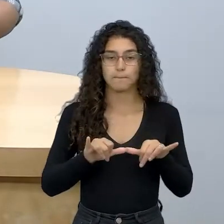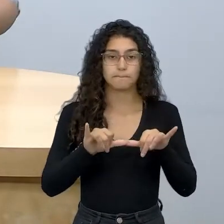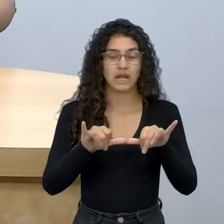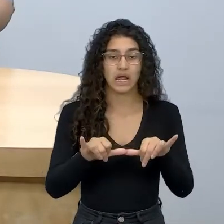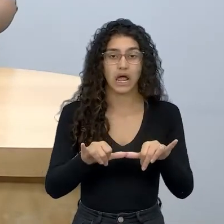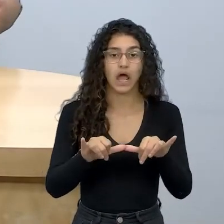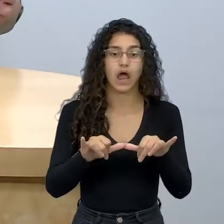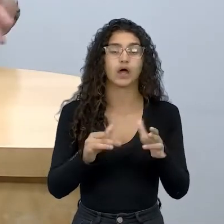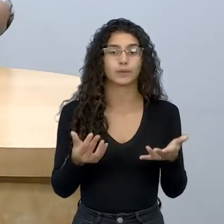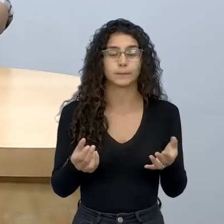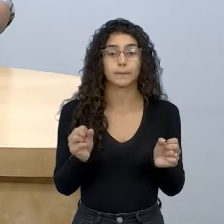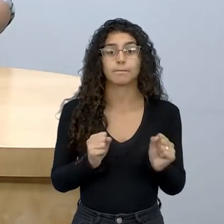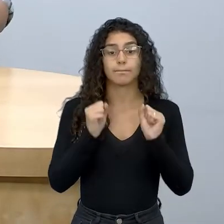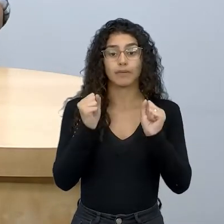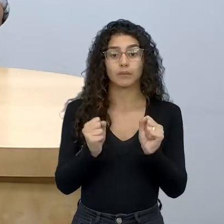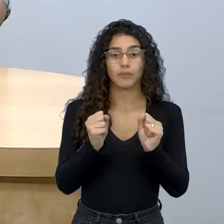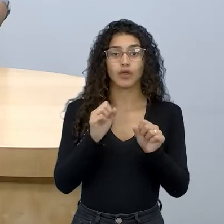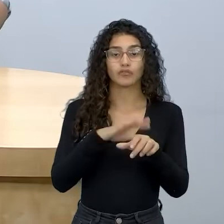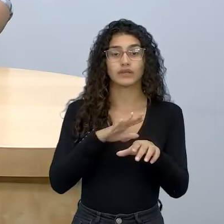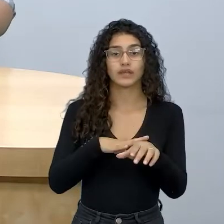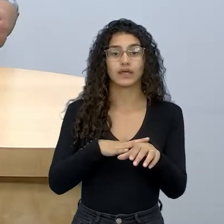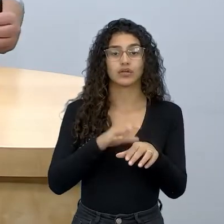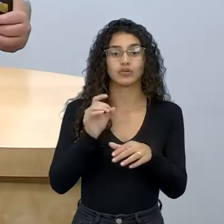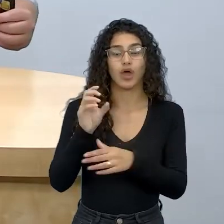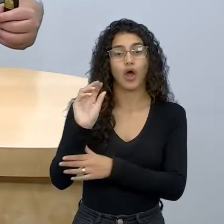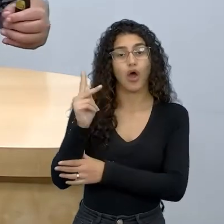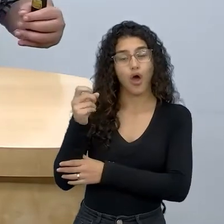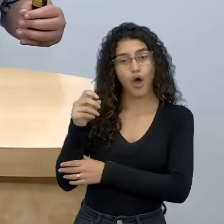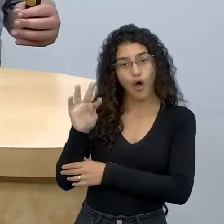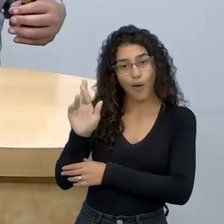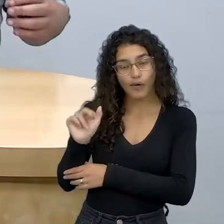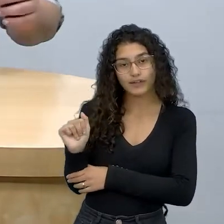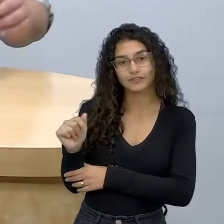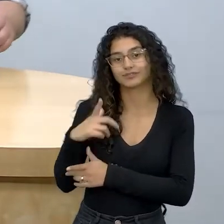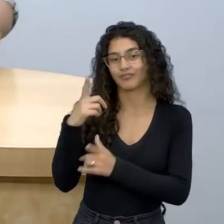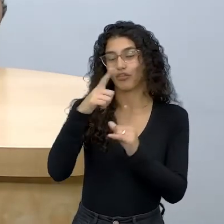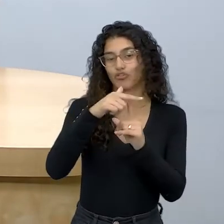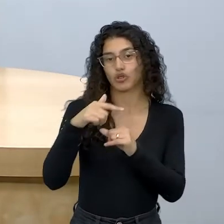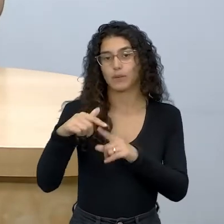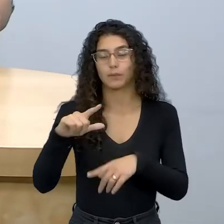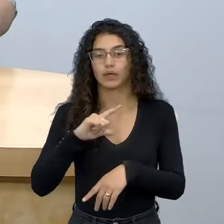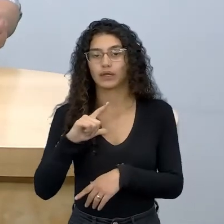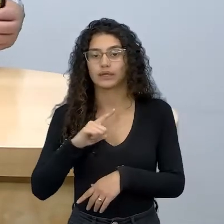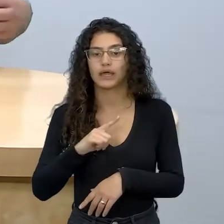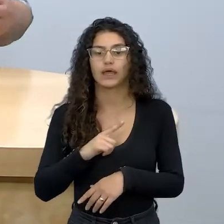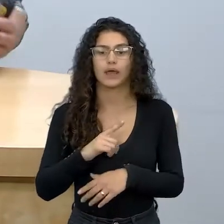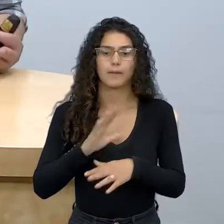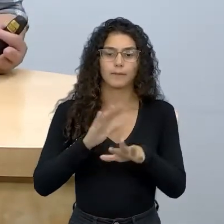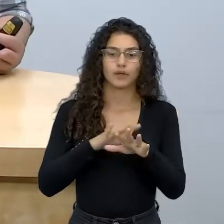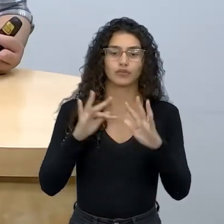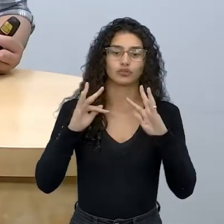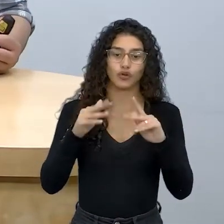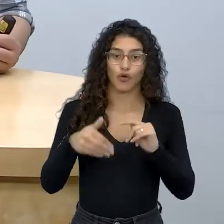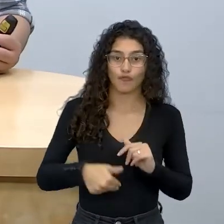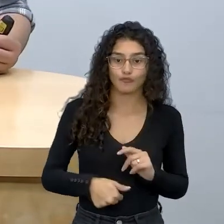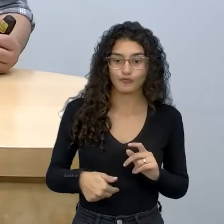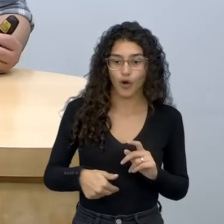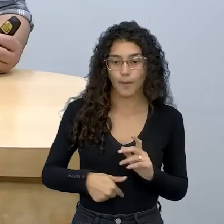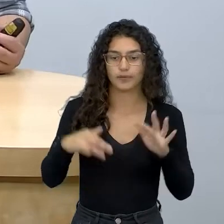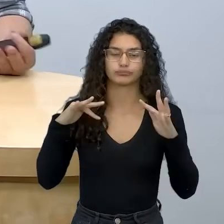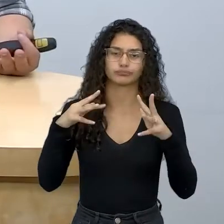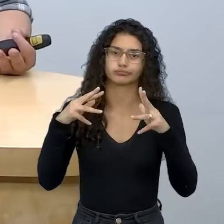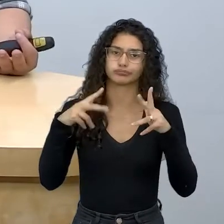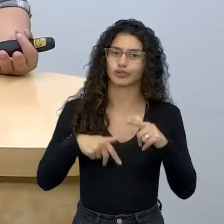do tipo, você pode plantar aqui a sua hortinha, entendeu? Então, esse tipo de coisa, porque fome todo mundo tem, né?